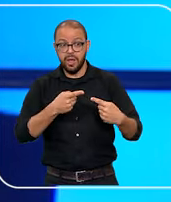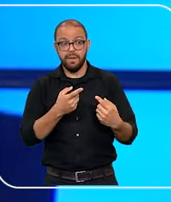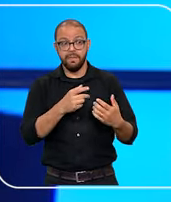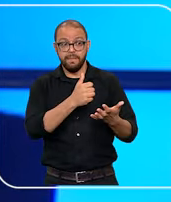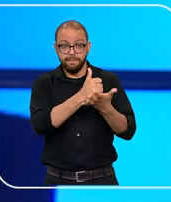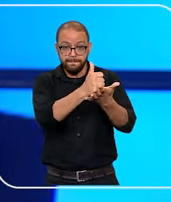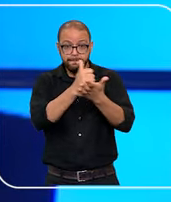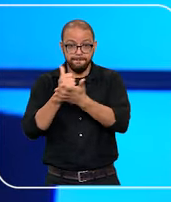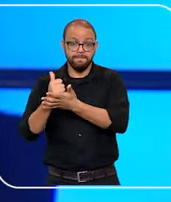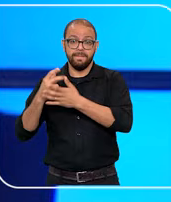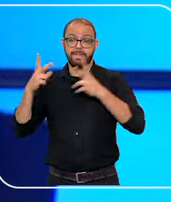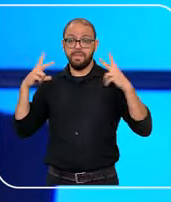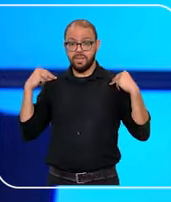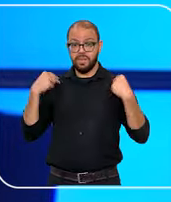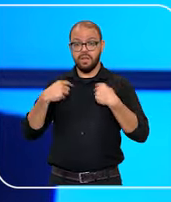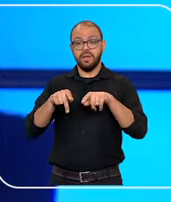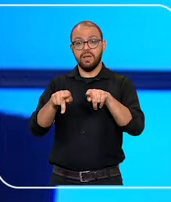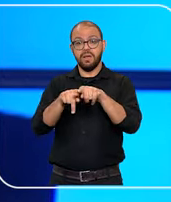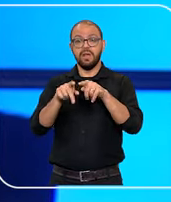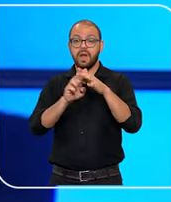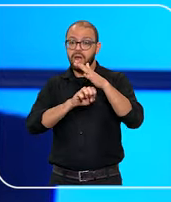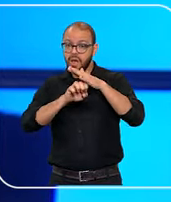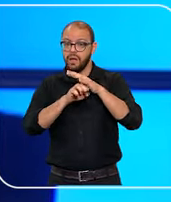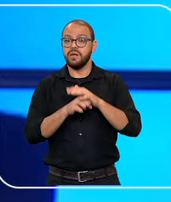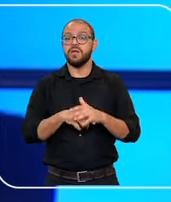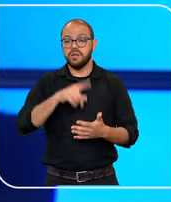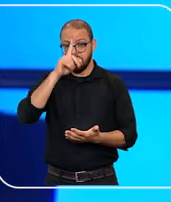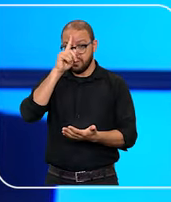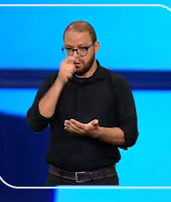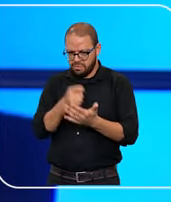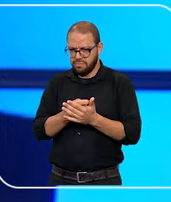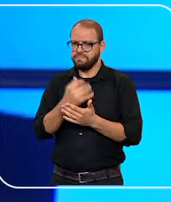motoristas, passageiros e plataformas,